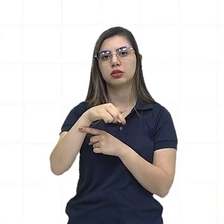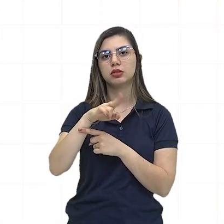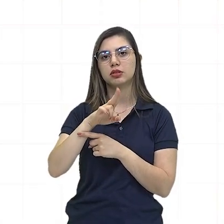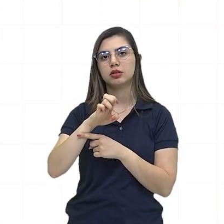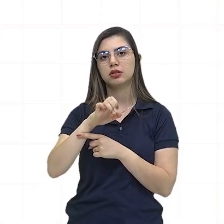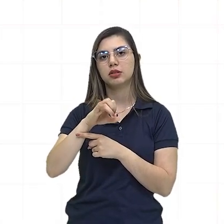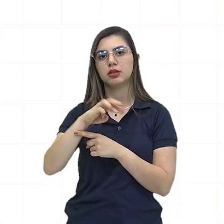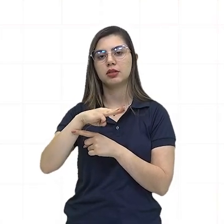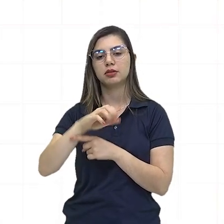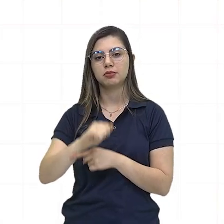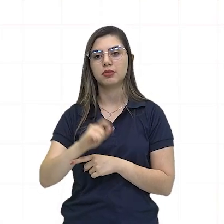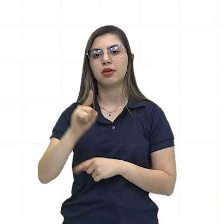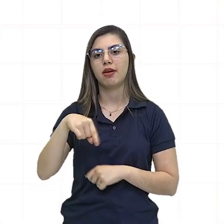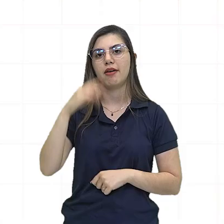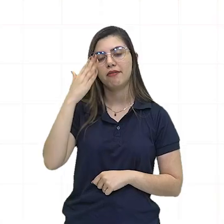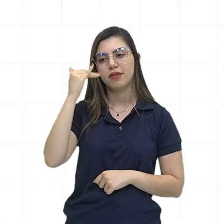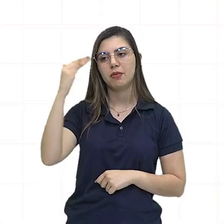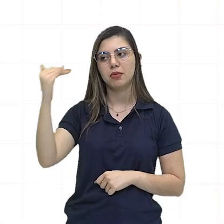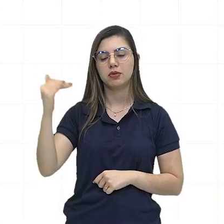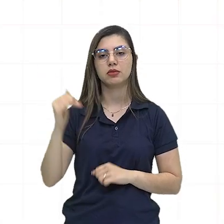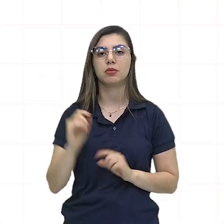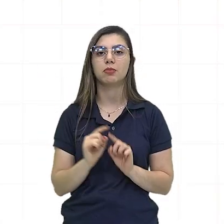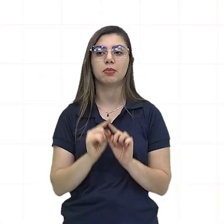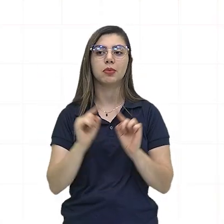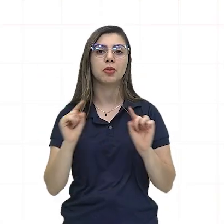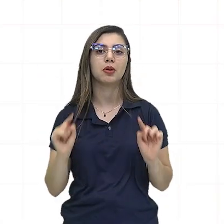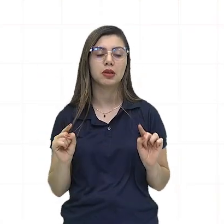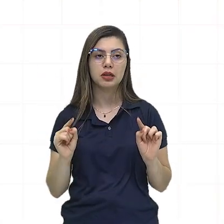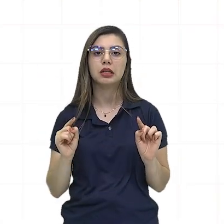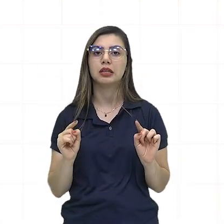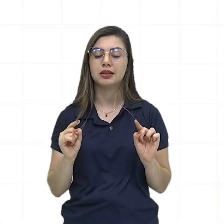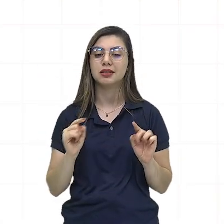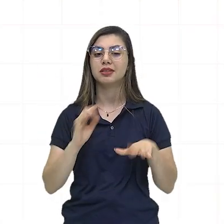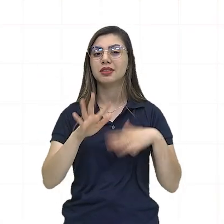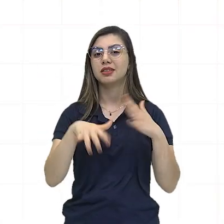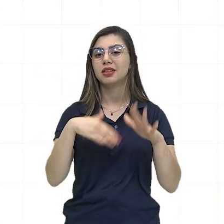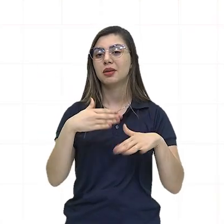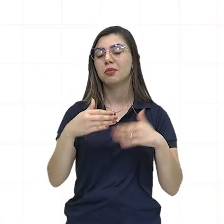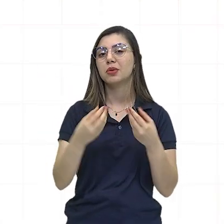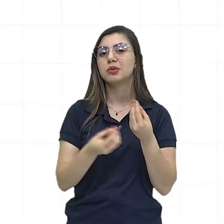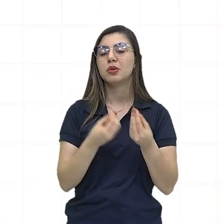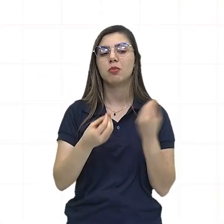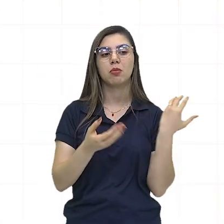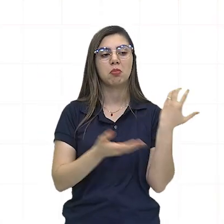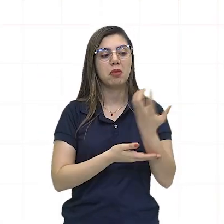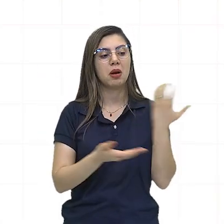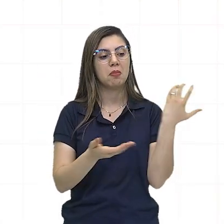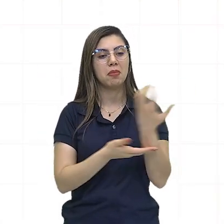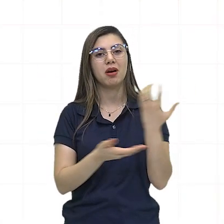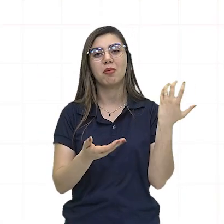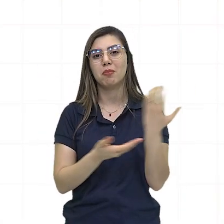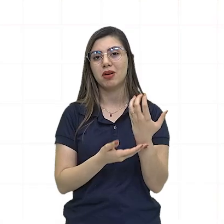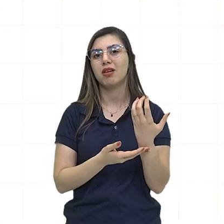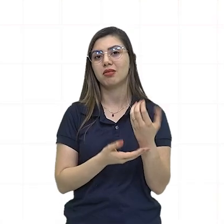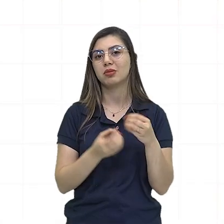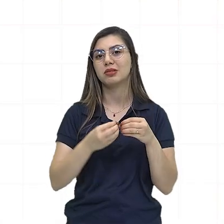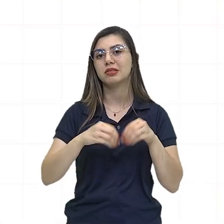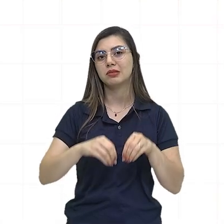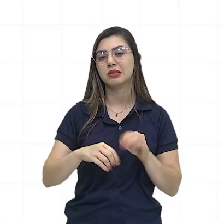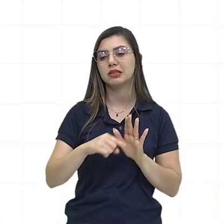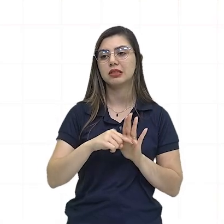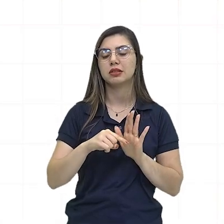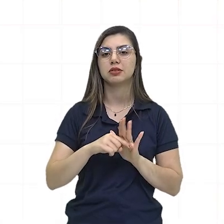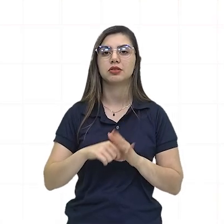comum, mas, por outro lado, contribui para o desmatamento na floresta. Então, esse processo